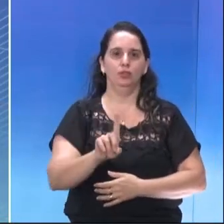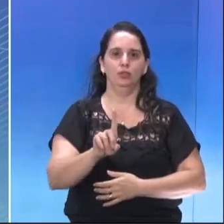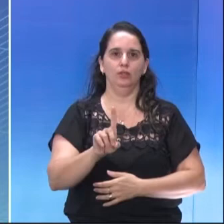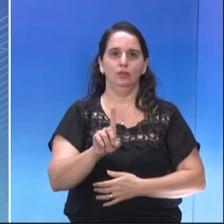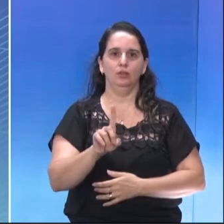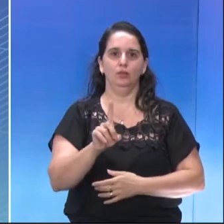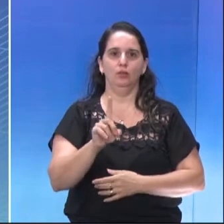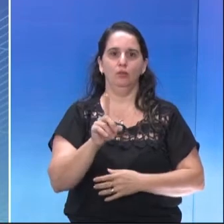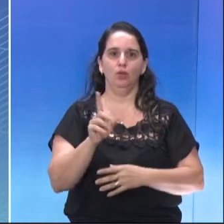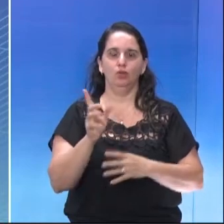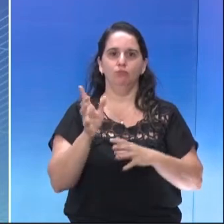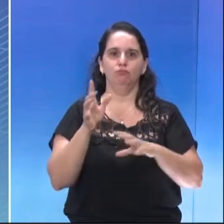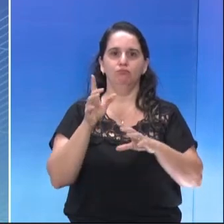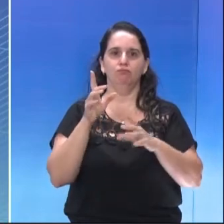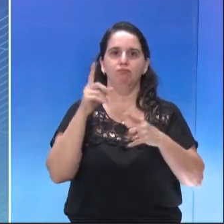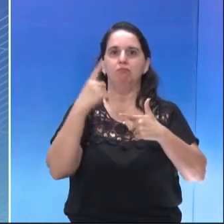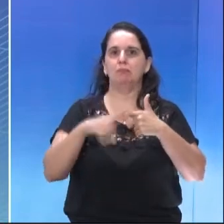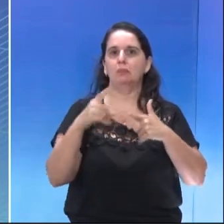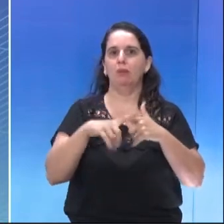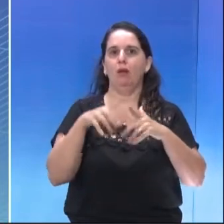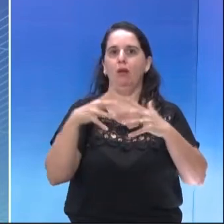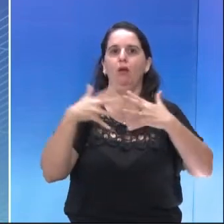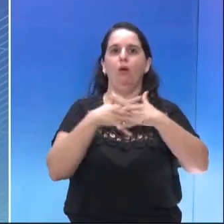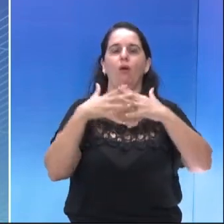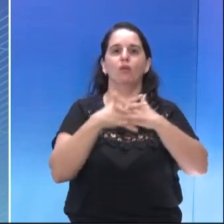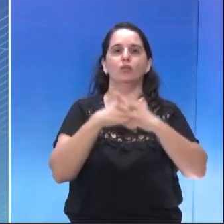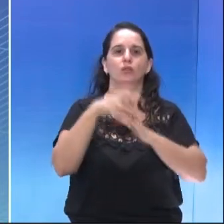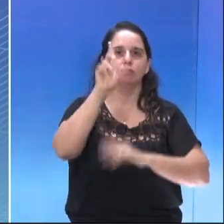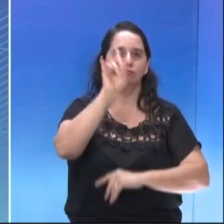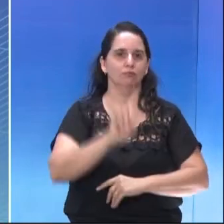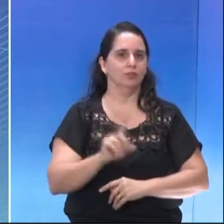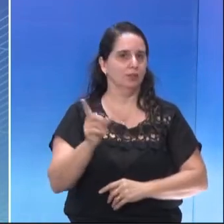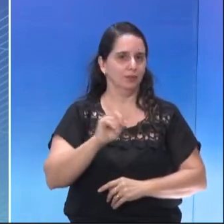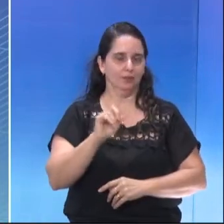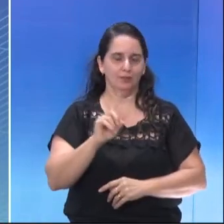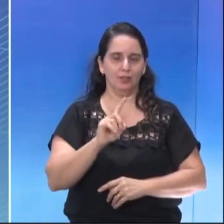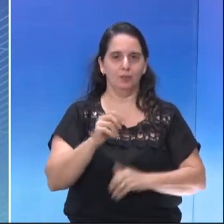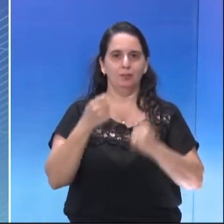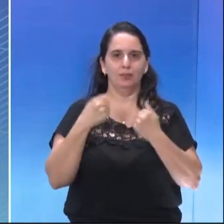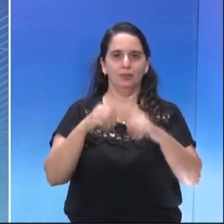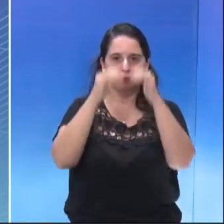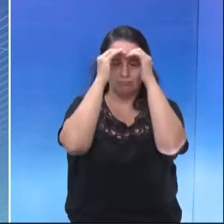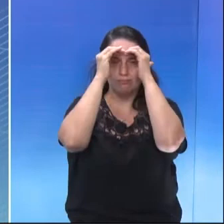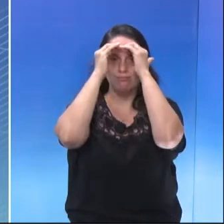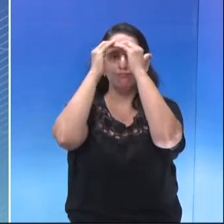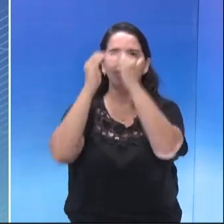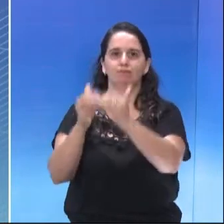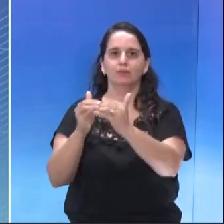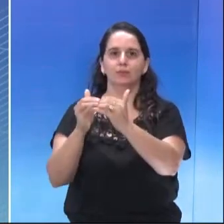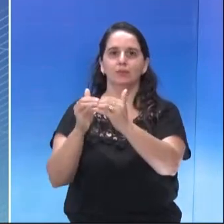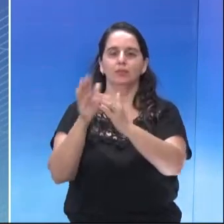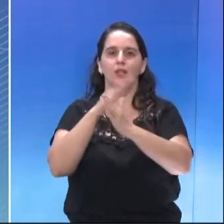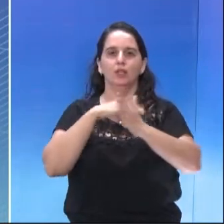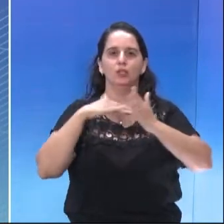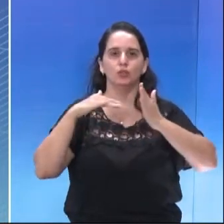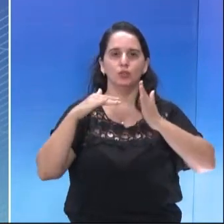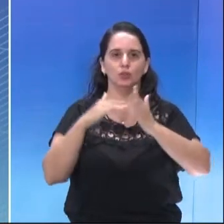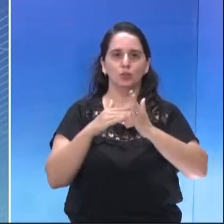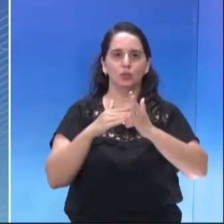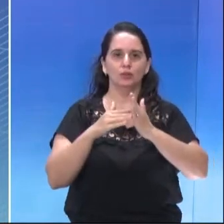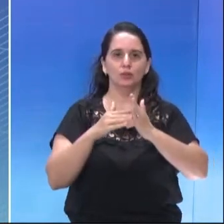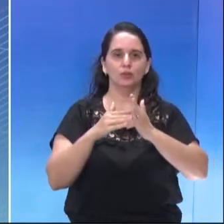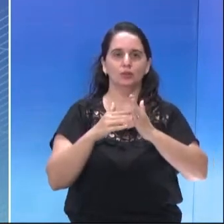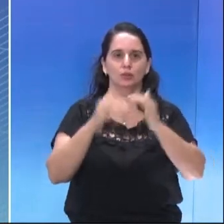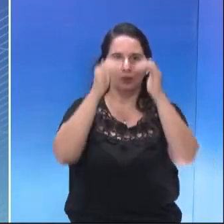se chocar, ninguém pode se ferir. Então a vida em sociedade precisa ser harmônica. Ou seja, todos precisam